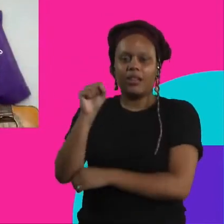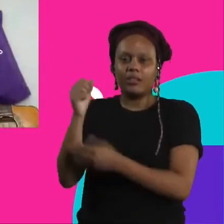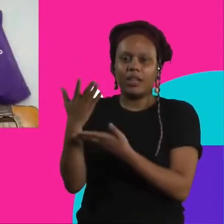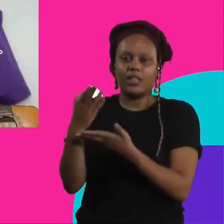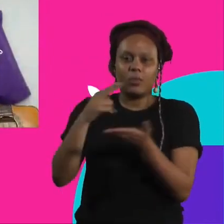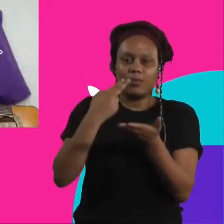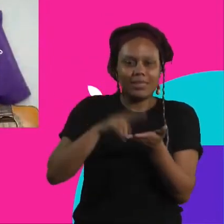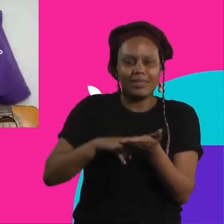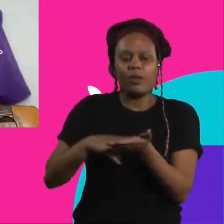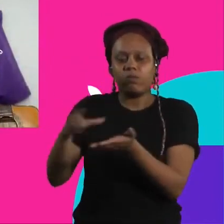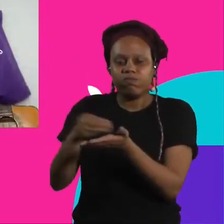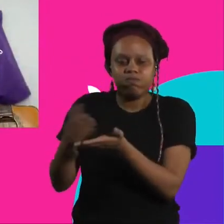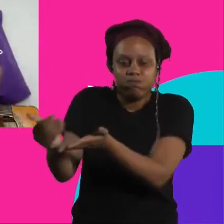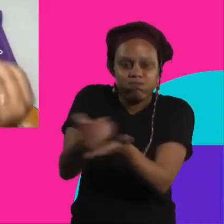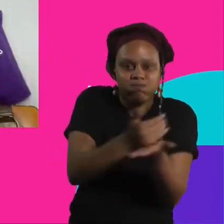né,